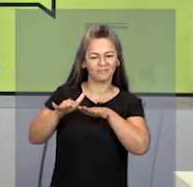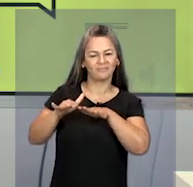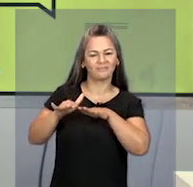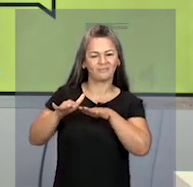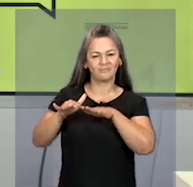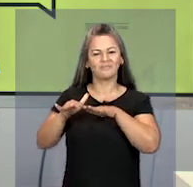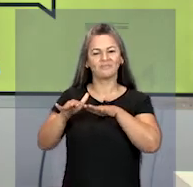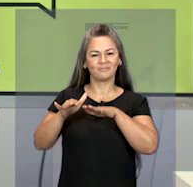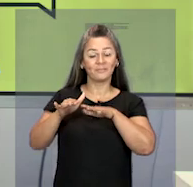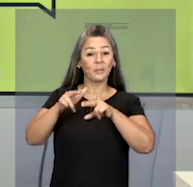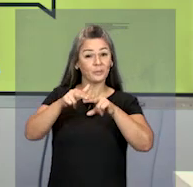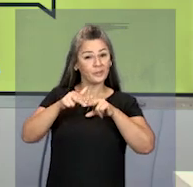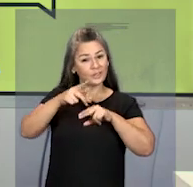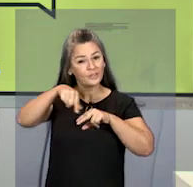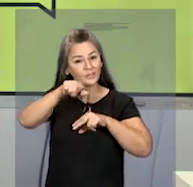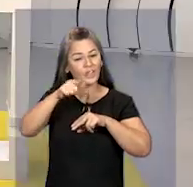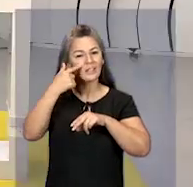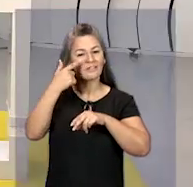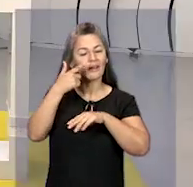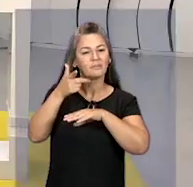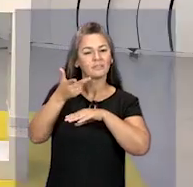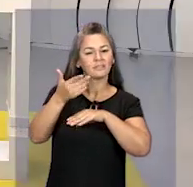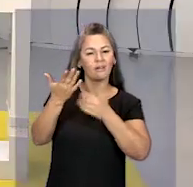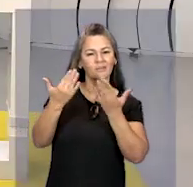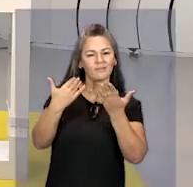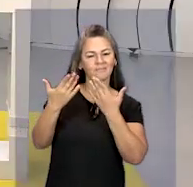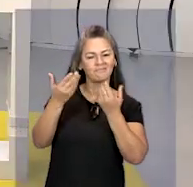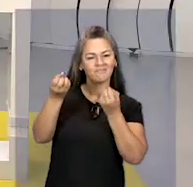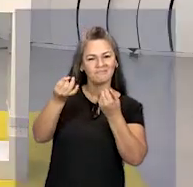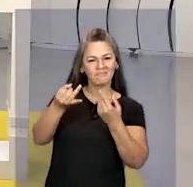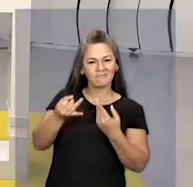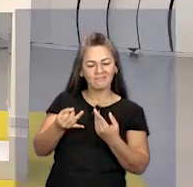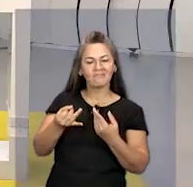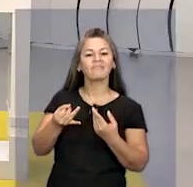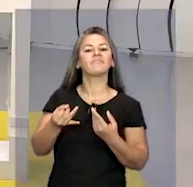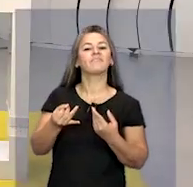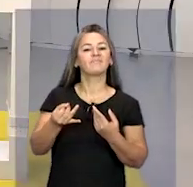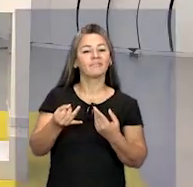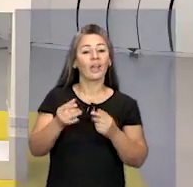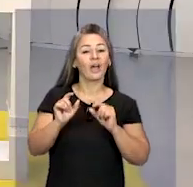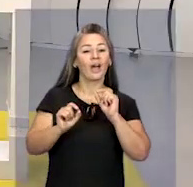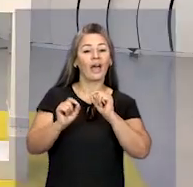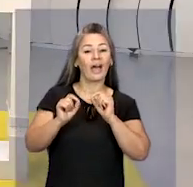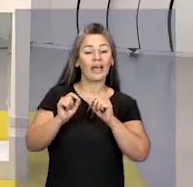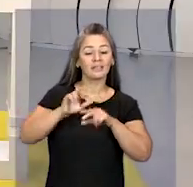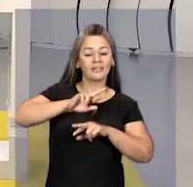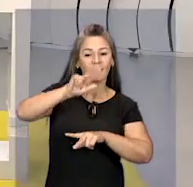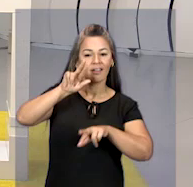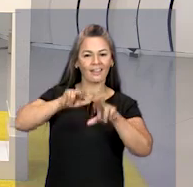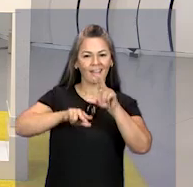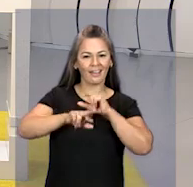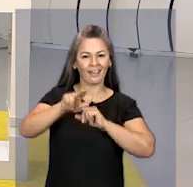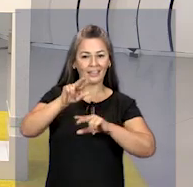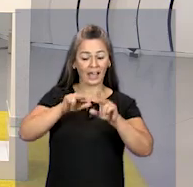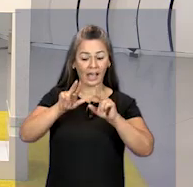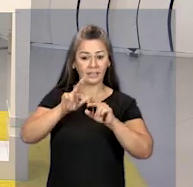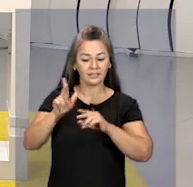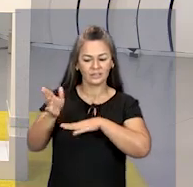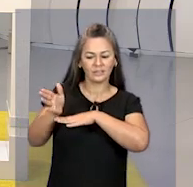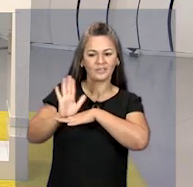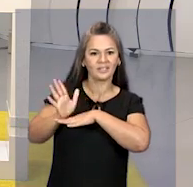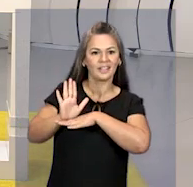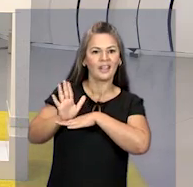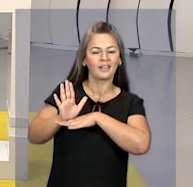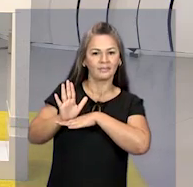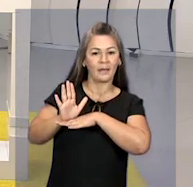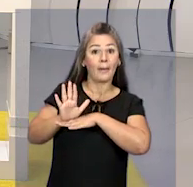conversar com vocês hoje. A gente vai dialogar um pouco mais a respeito das vertentes do cinema, mais especificamente a respeito